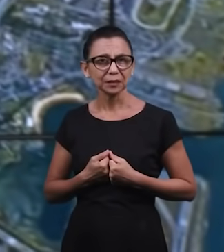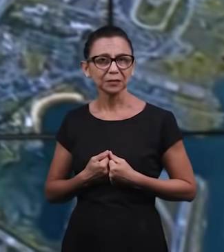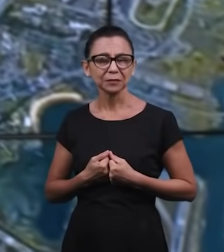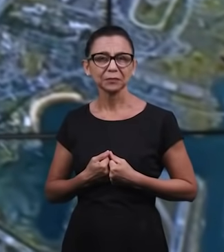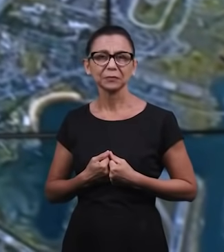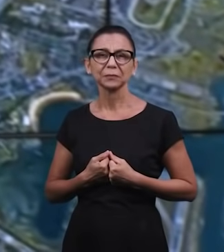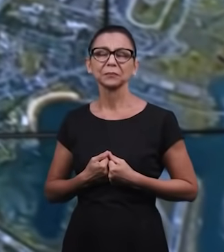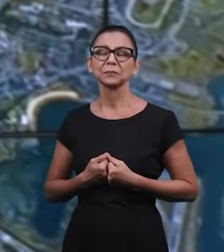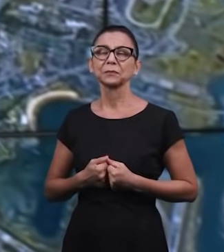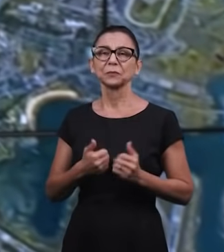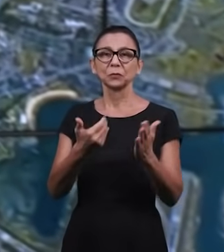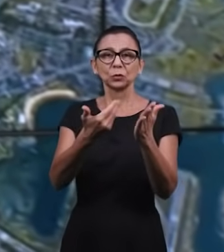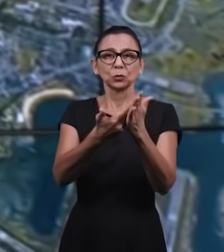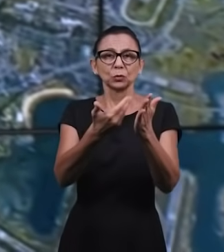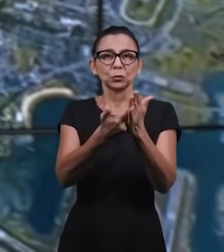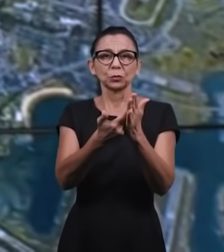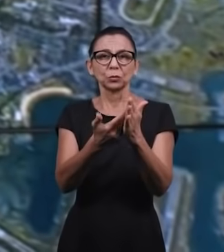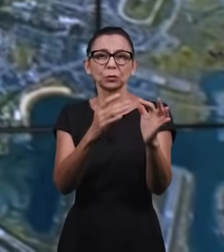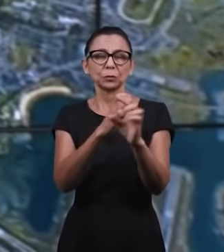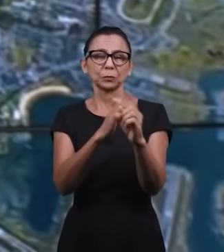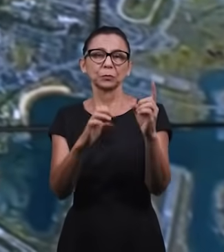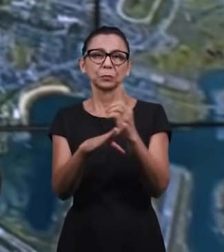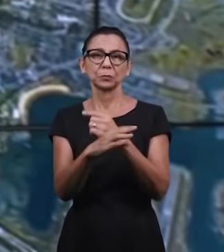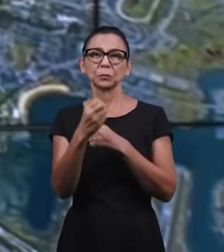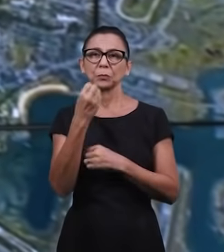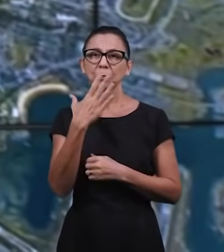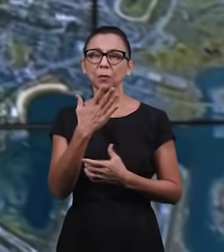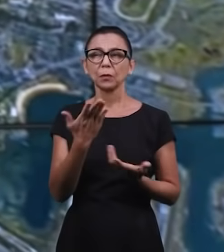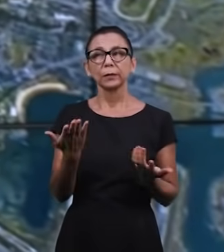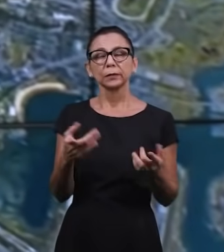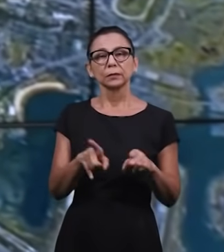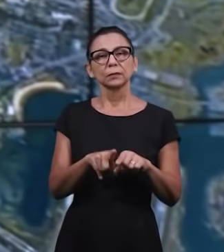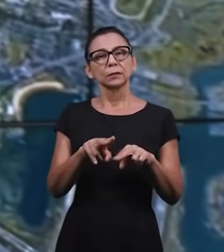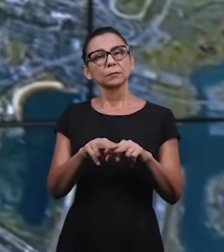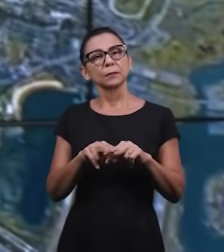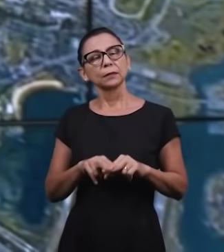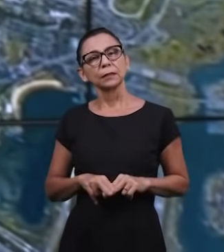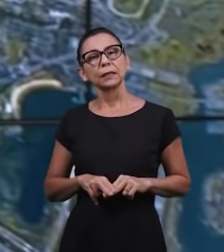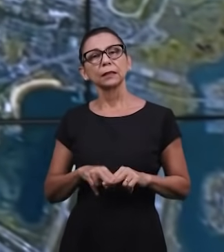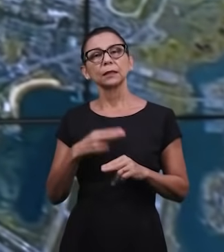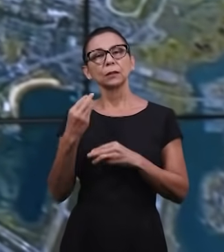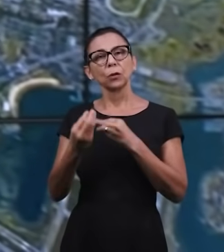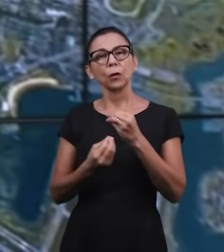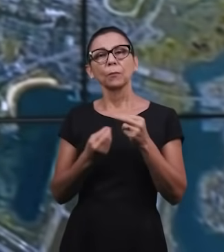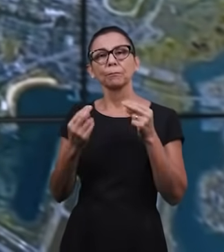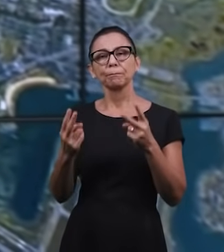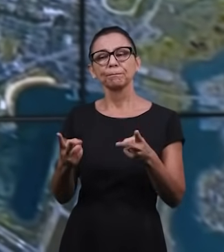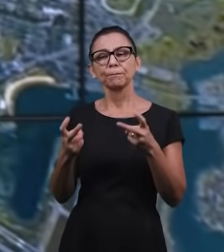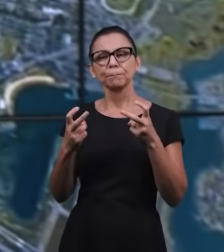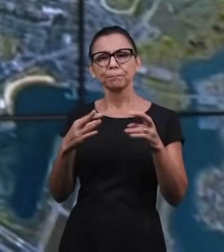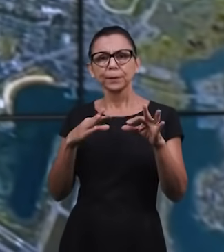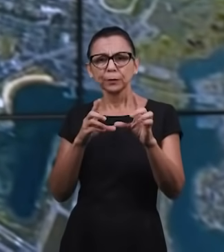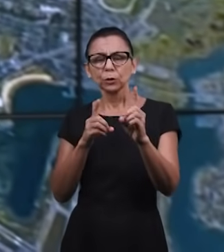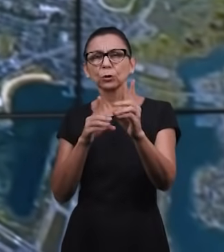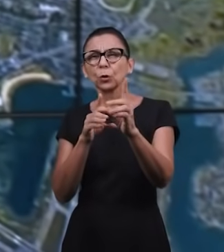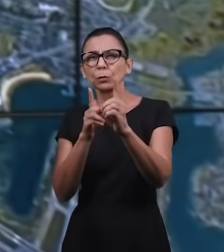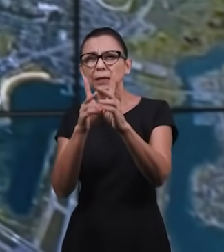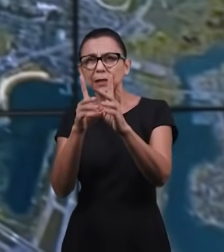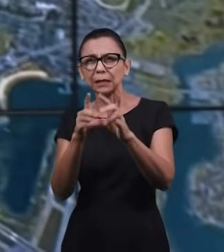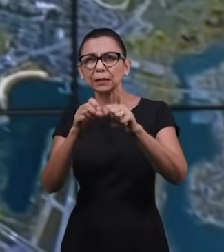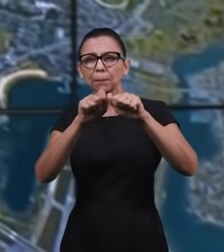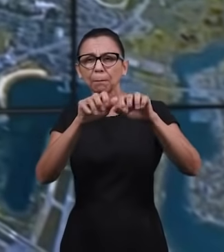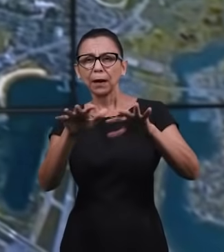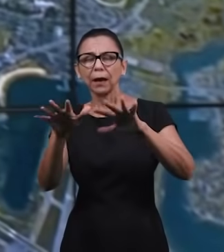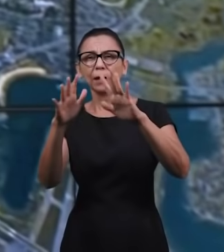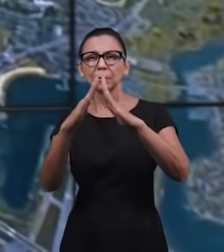maravilhosa relacionada com o estudo da Escola Bíblica Dominical. E a maneira como a doutrina tem sido trazida,